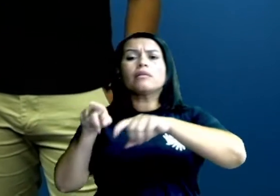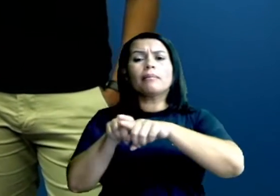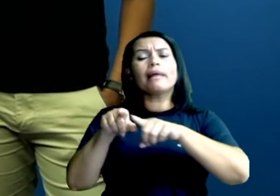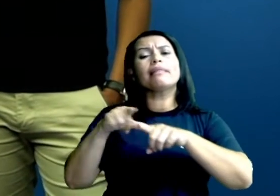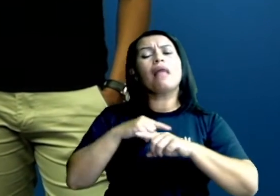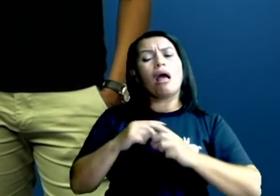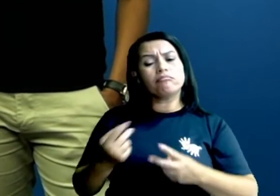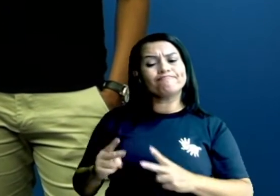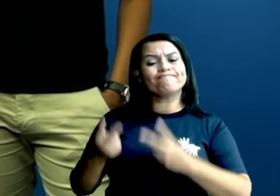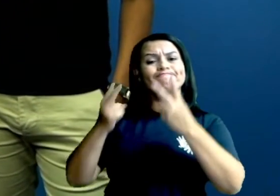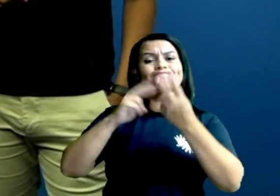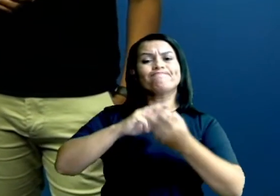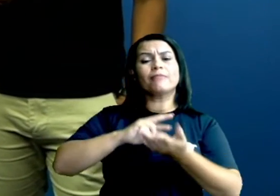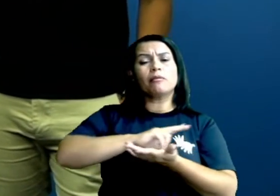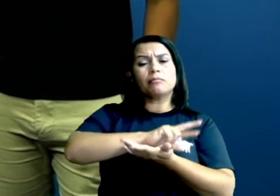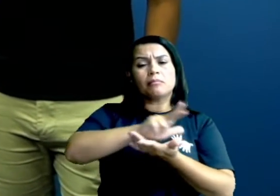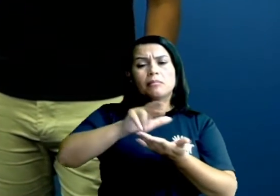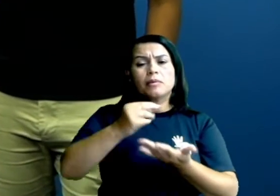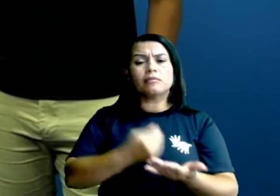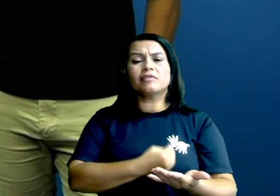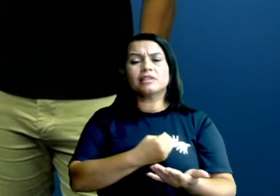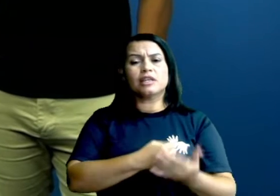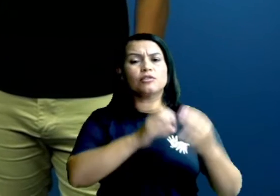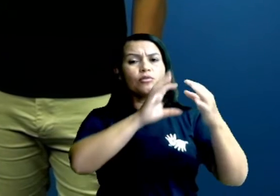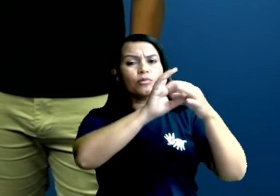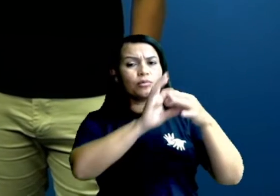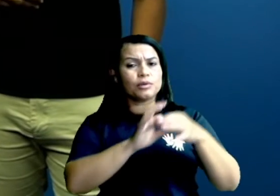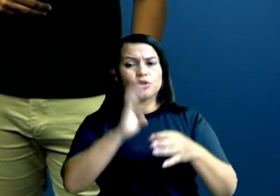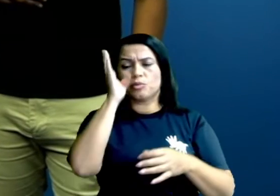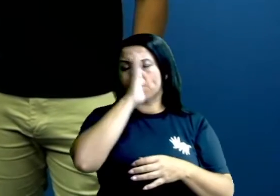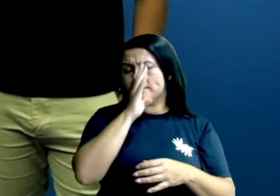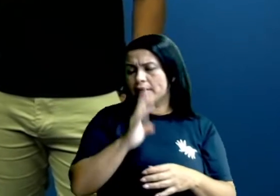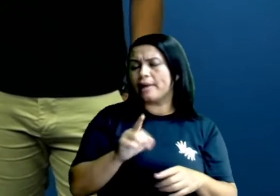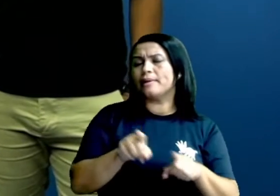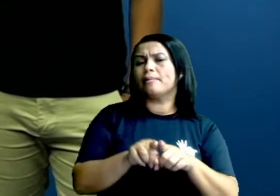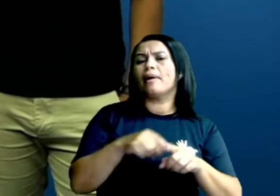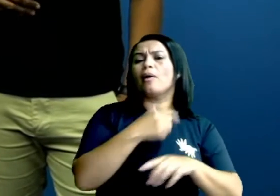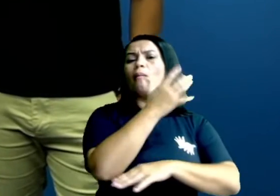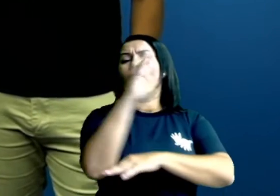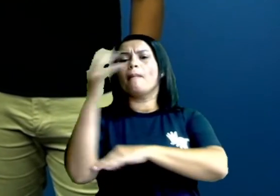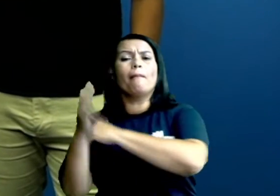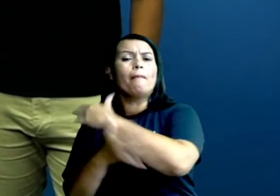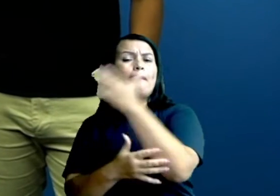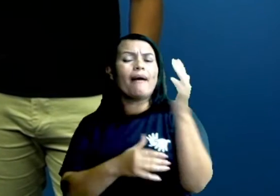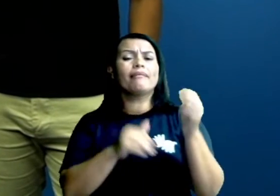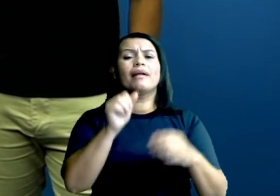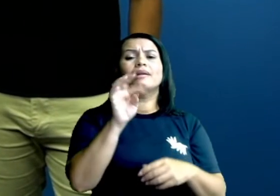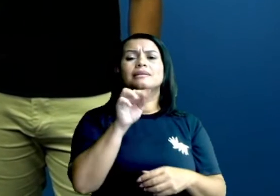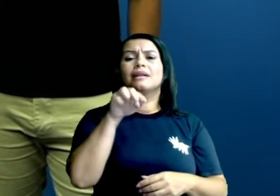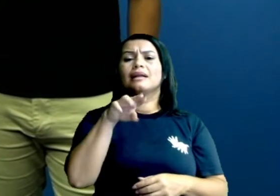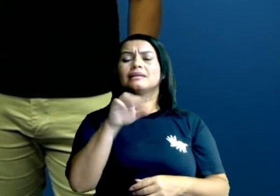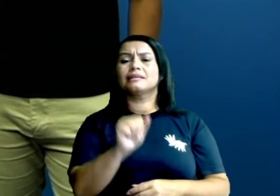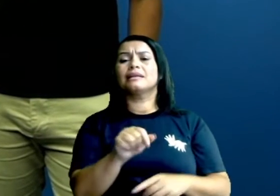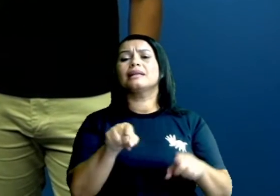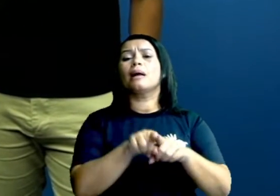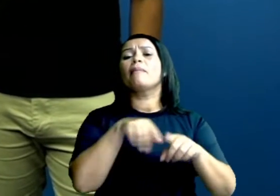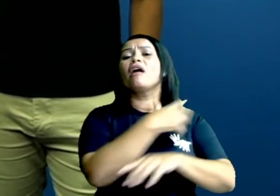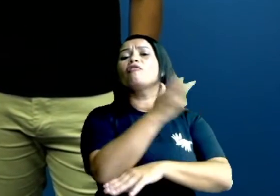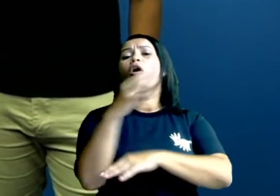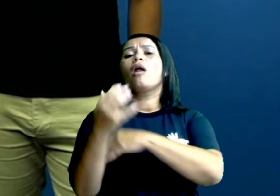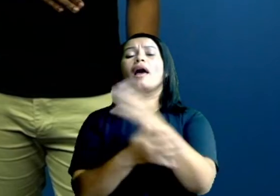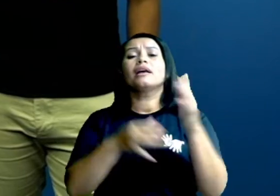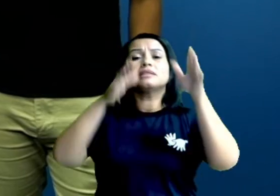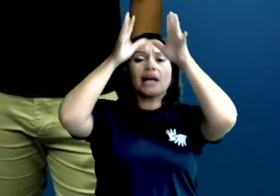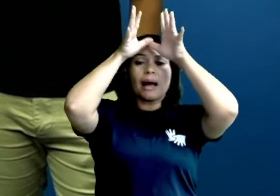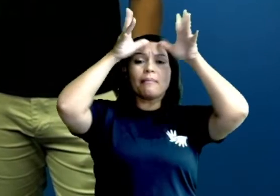também, tá? No contexto brasileiro, assim como a Mata Atlântica, a Floresta Amazônica são domínios bastante